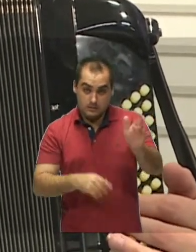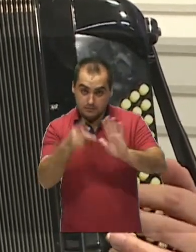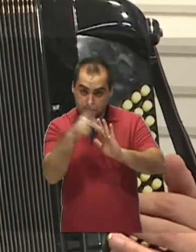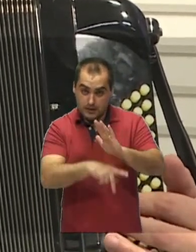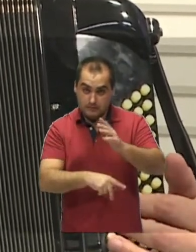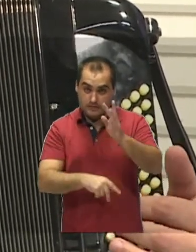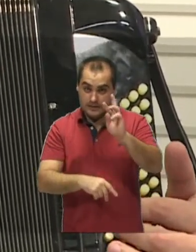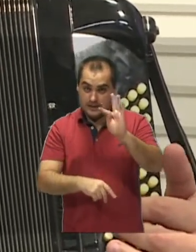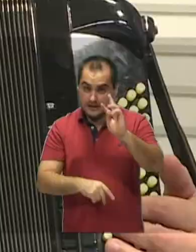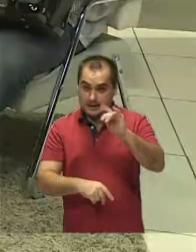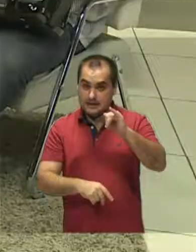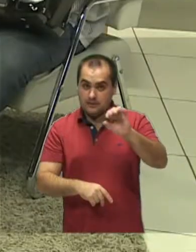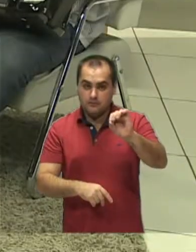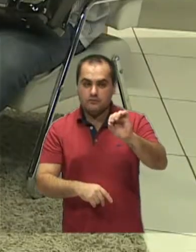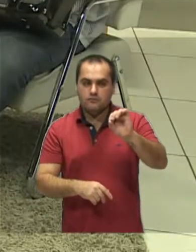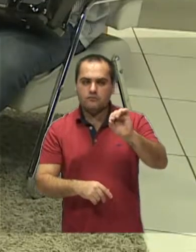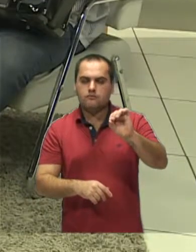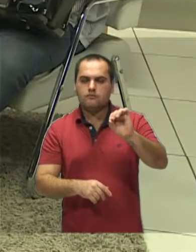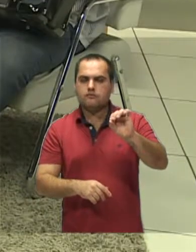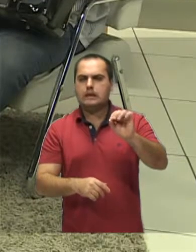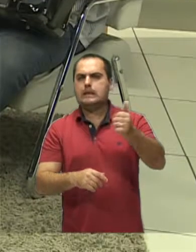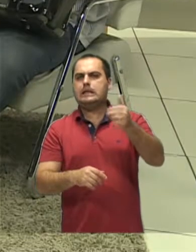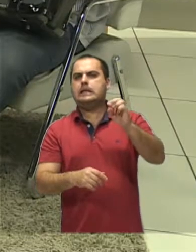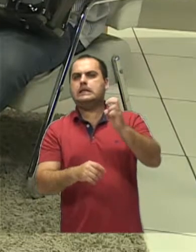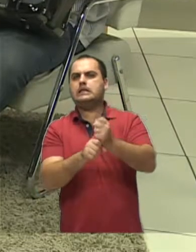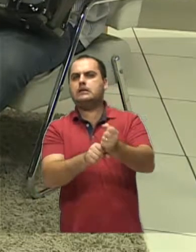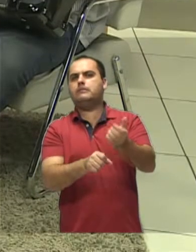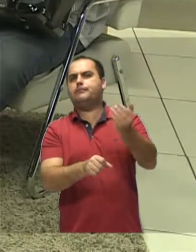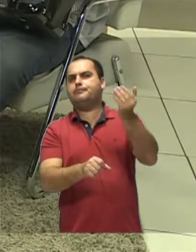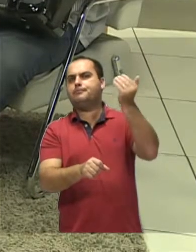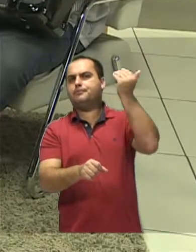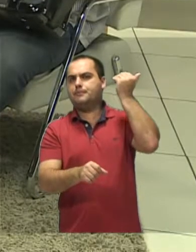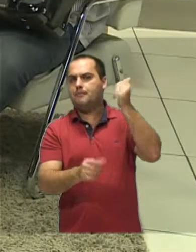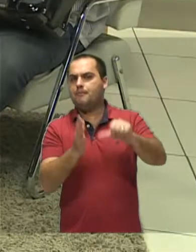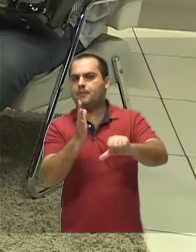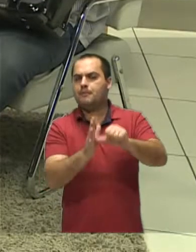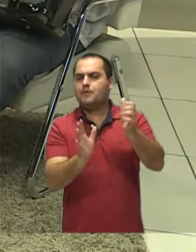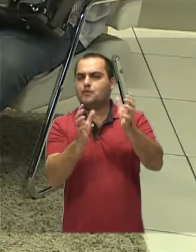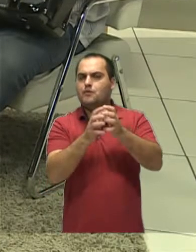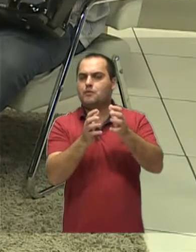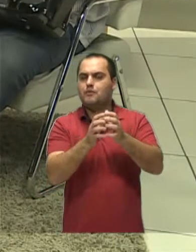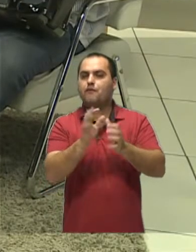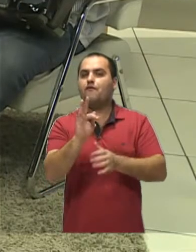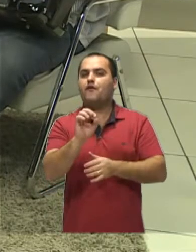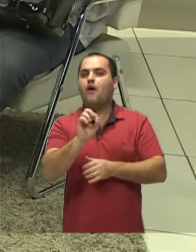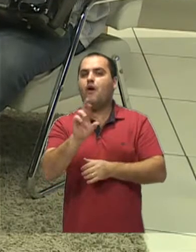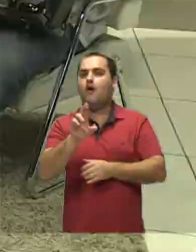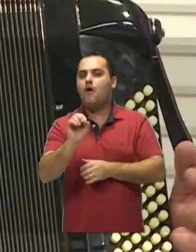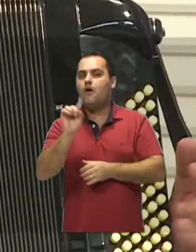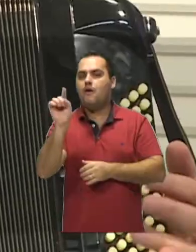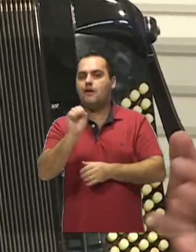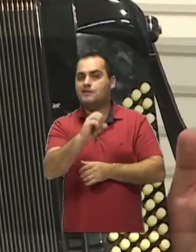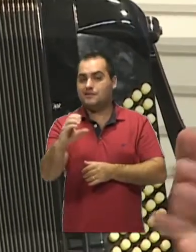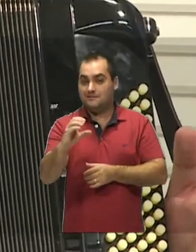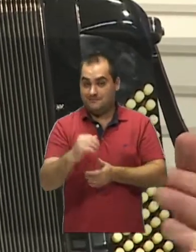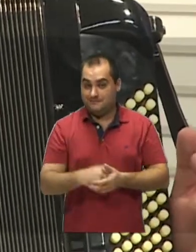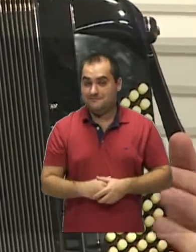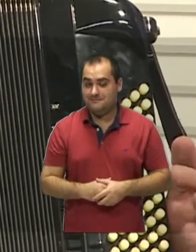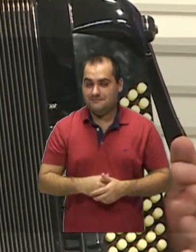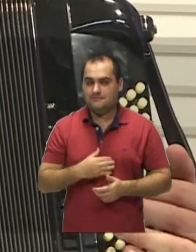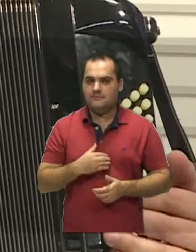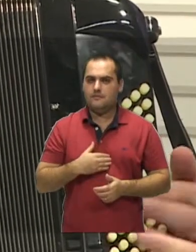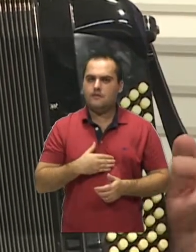anos atrás, começou como banda Forró Brasil, né? Foi uma das primeiras bandas de forró de Santa Catarina. E foi se adequando